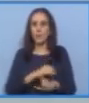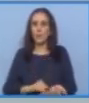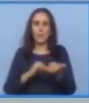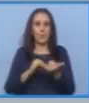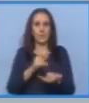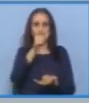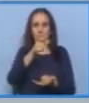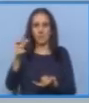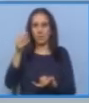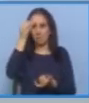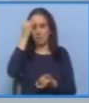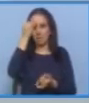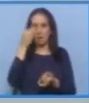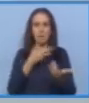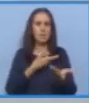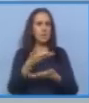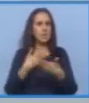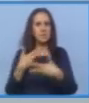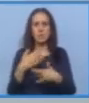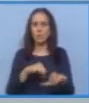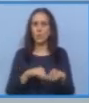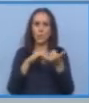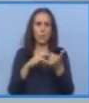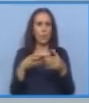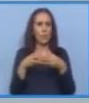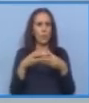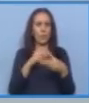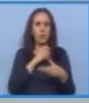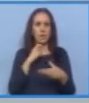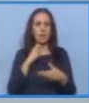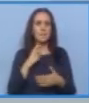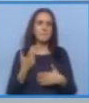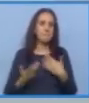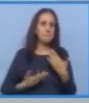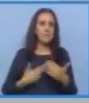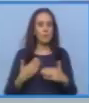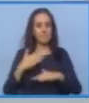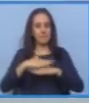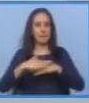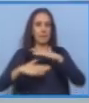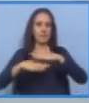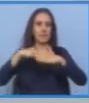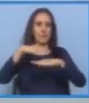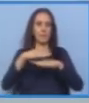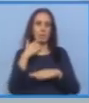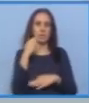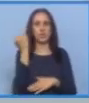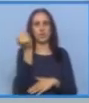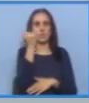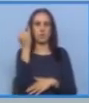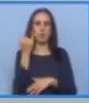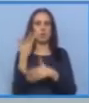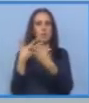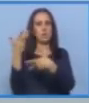dos seminaristas. Criámos uma relação muito próxima com o clero diocesano. Então, teve assim uma série de camadas. A camada, diria, institucional de